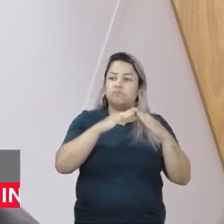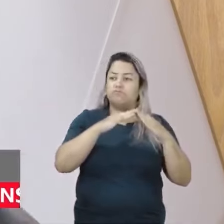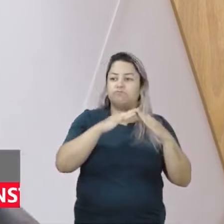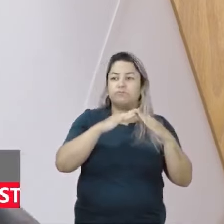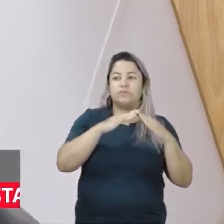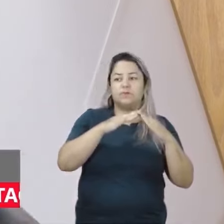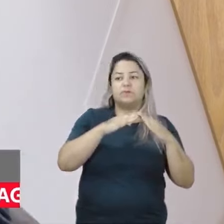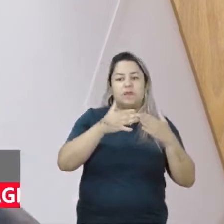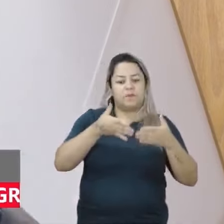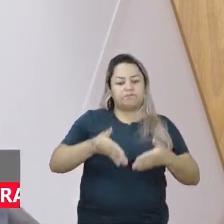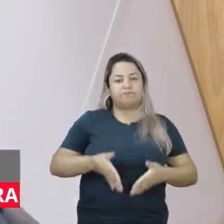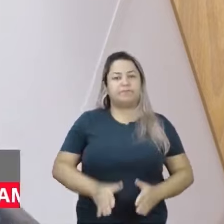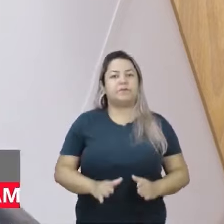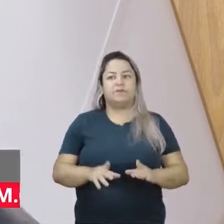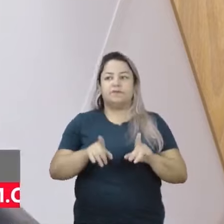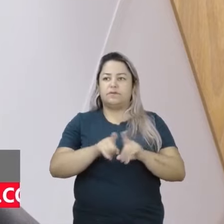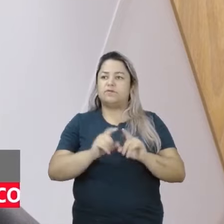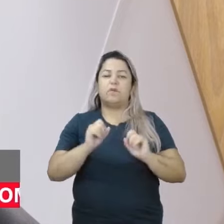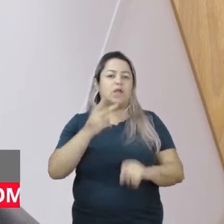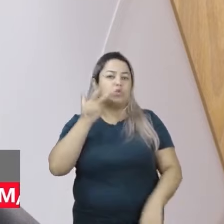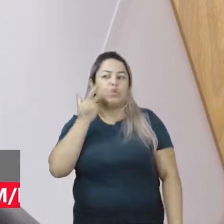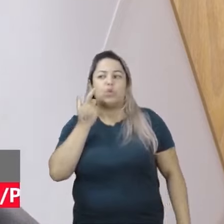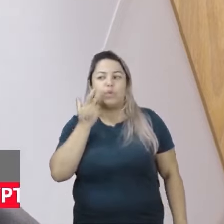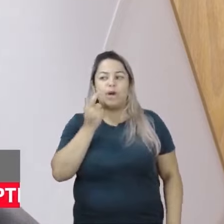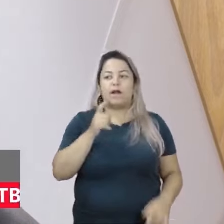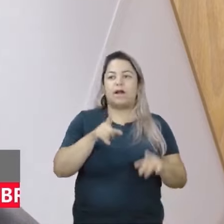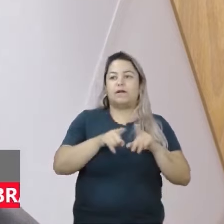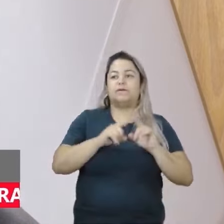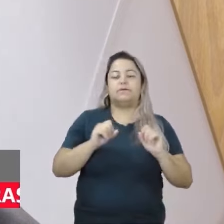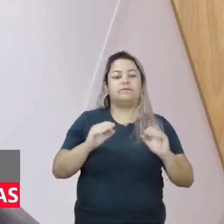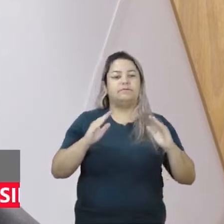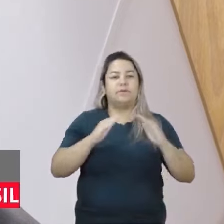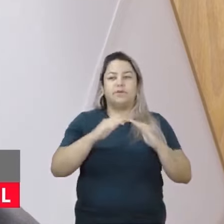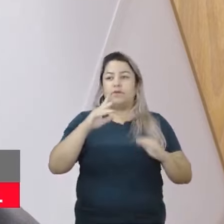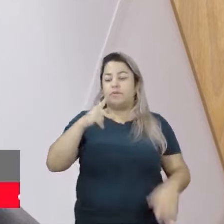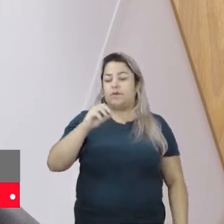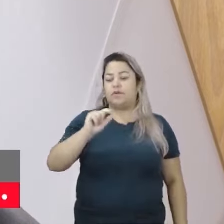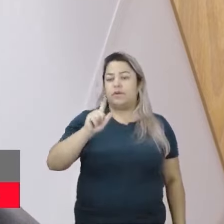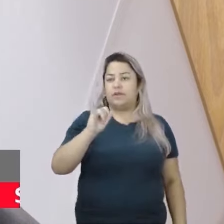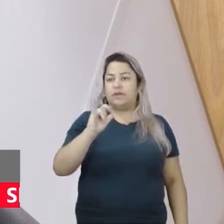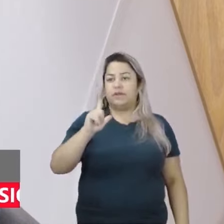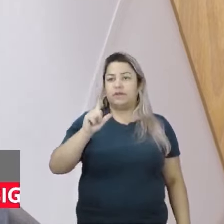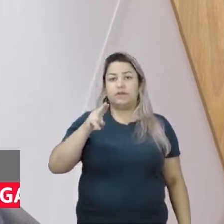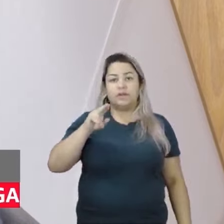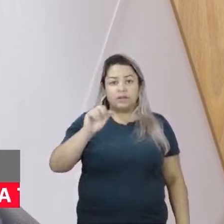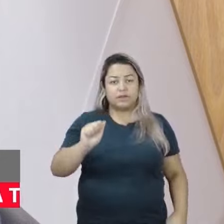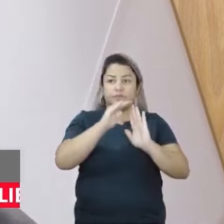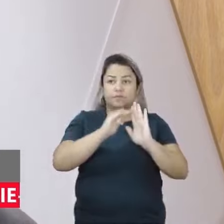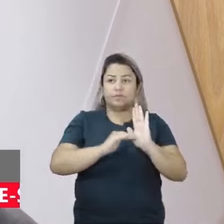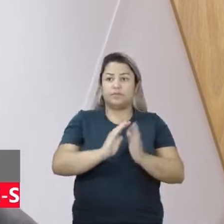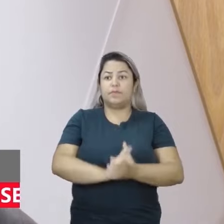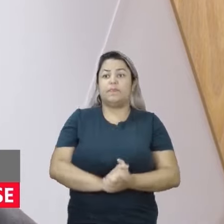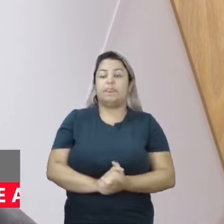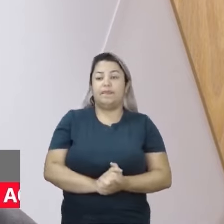vazios assistenciais, centro de partos normais, centros de reabilitação, policlínicas para consulta especializada.